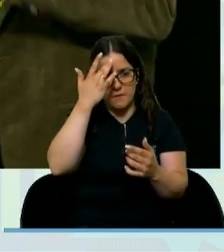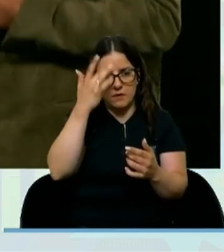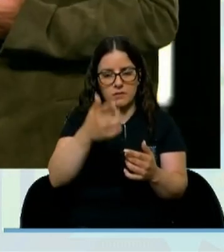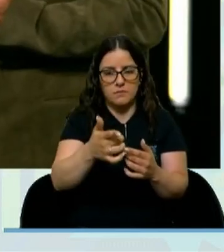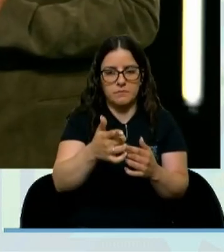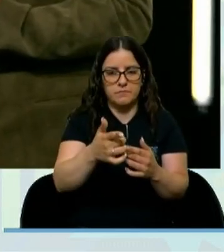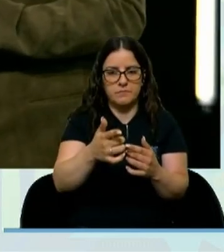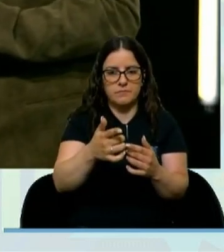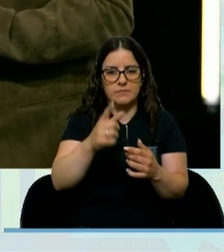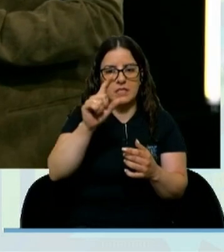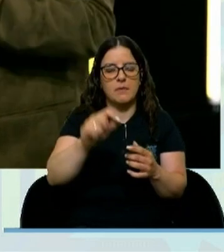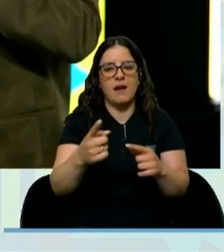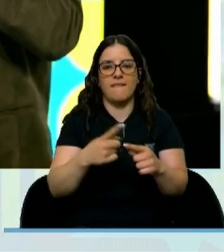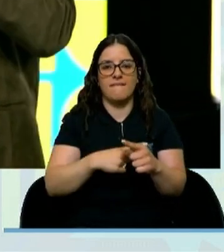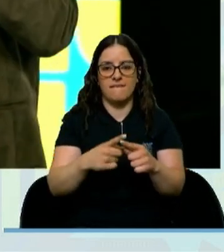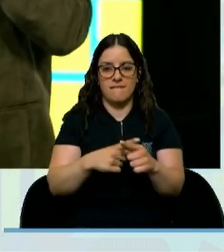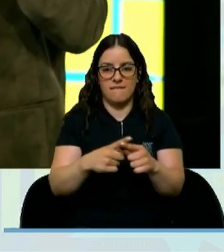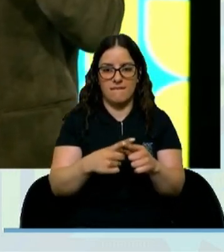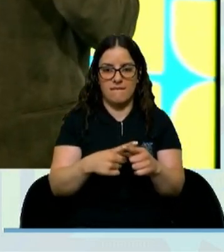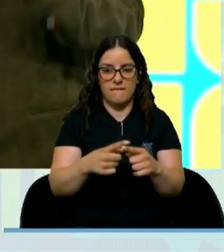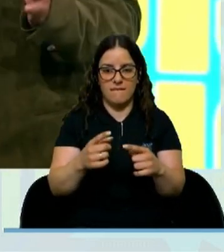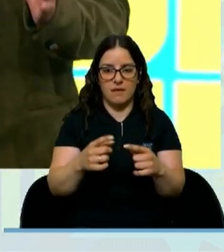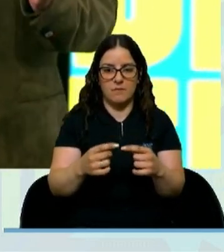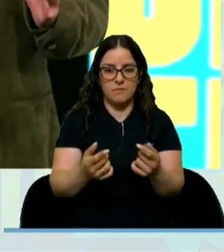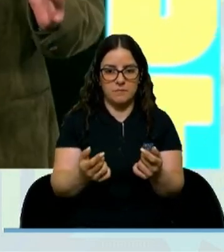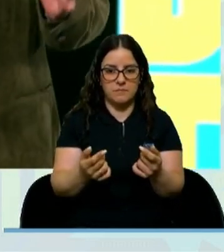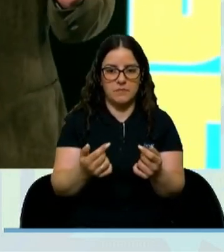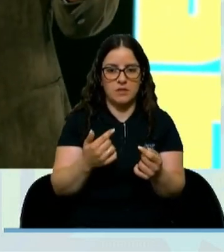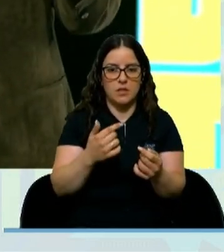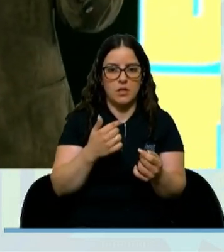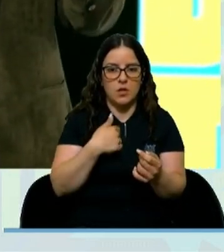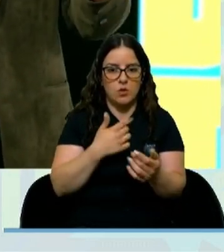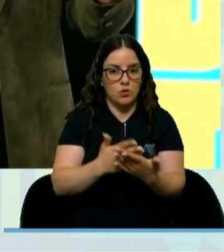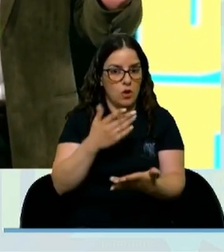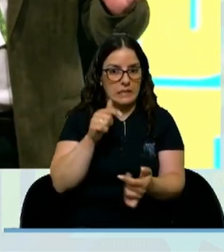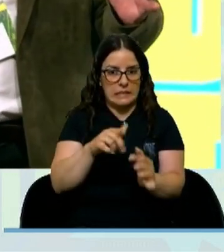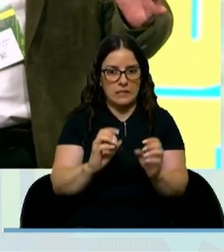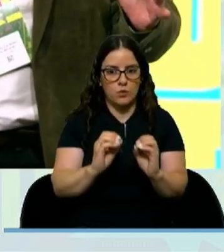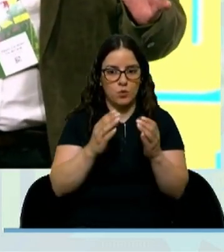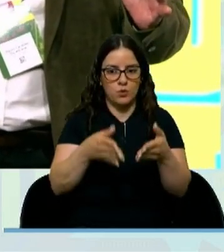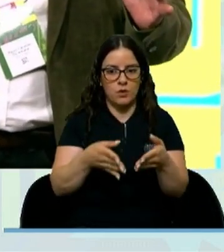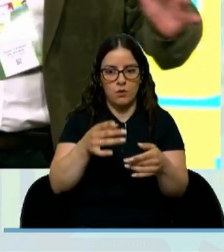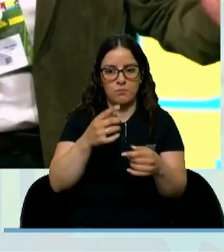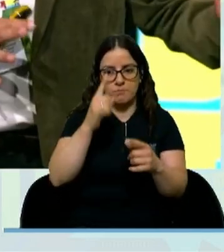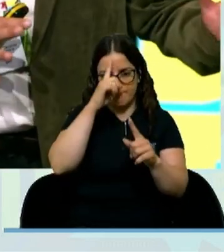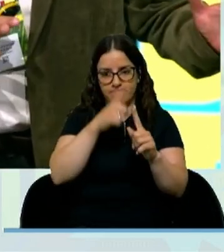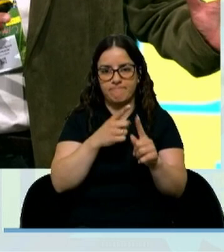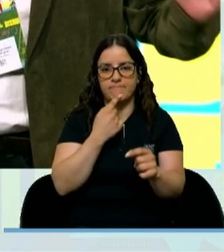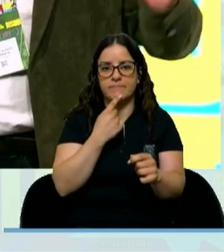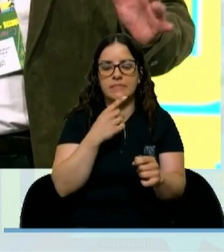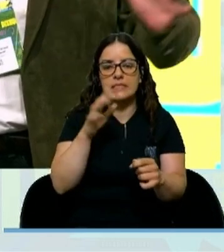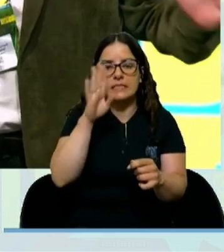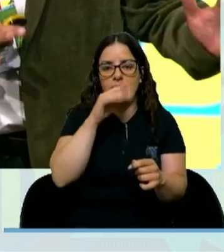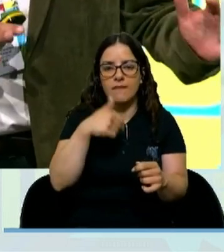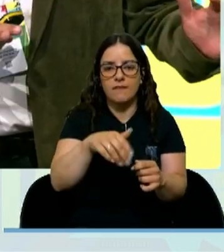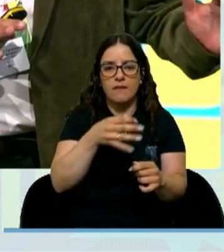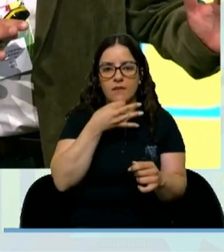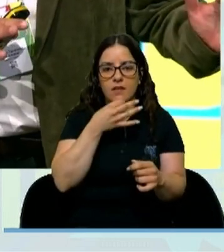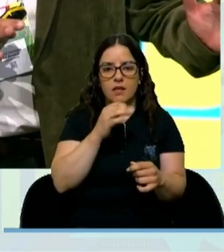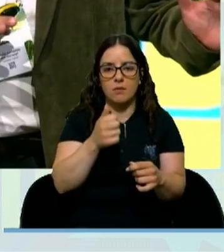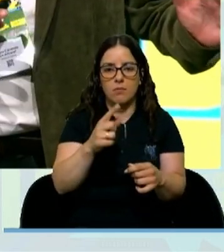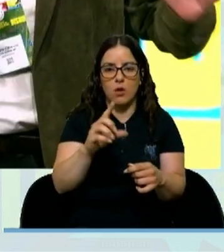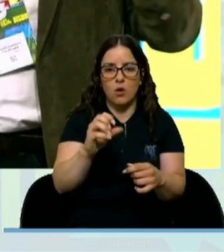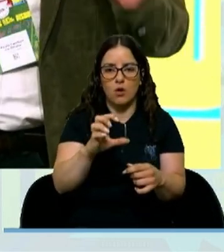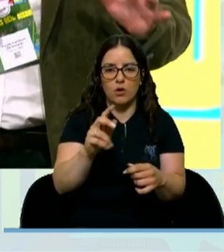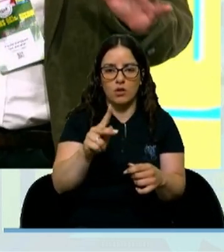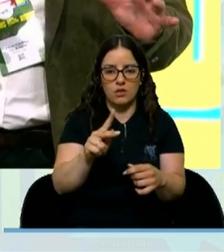torna-se interessante. Ora bem, eu só fiz esta introdução para percebermos que se eu vou falar de blockchain e vou falar destas novas